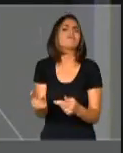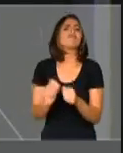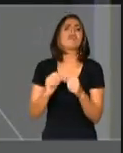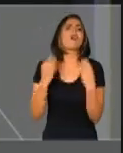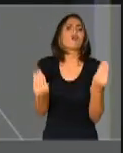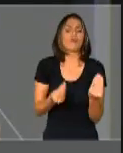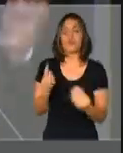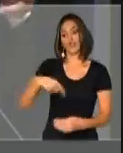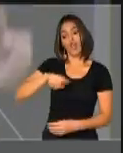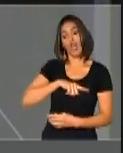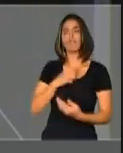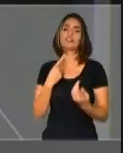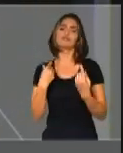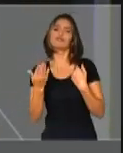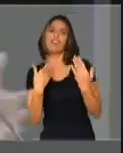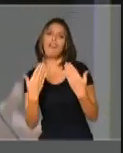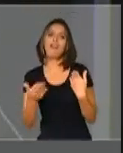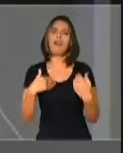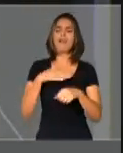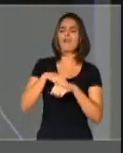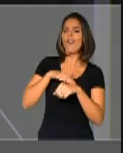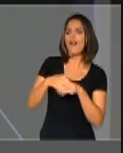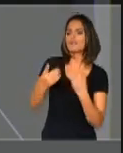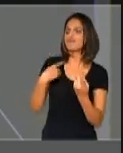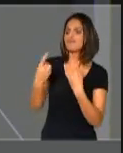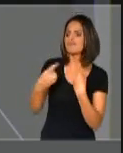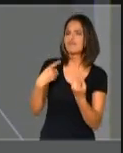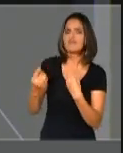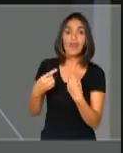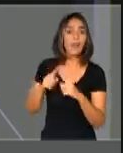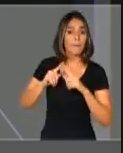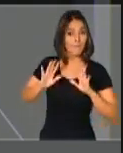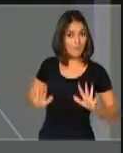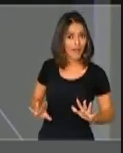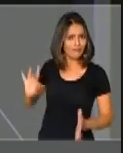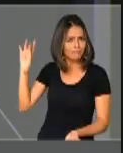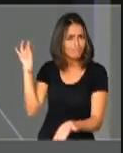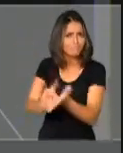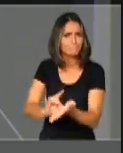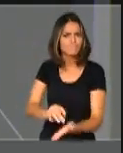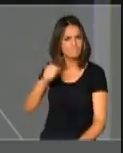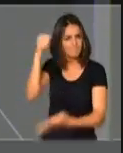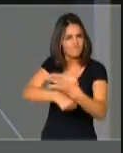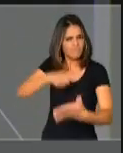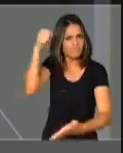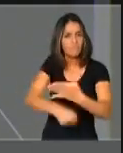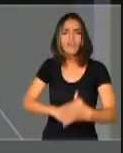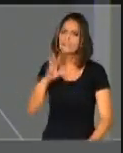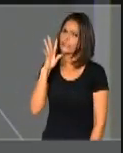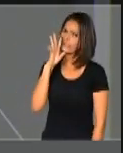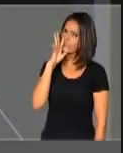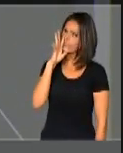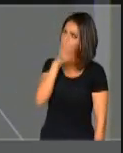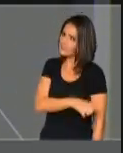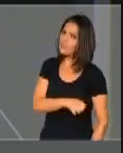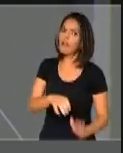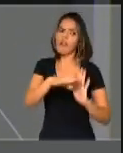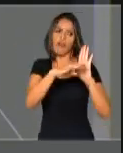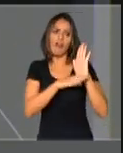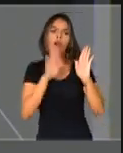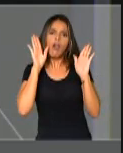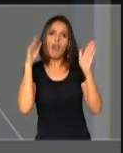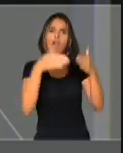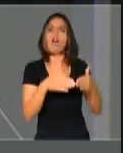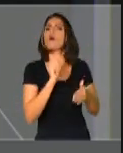não, vamos no diálogo, vamos conversando, vamos dialogando, mas vamos sim, vamos insistir que a pauta gire em torno